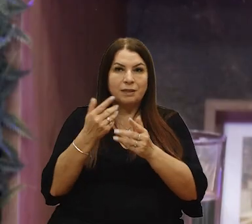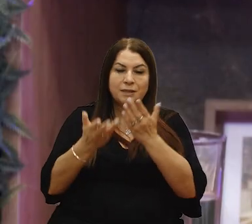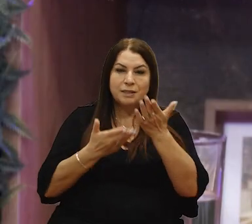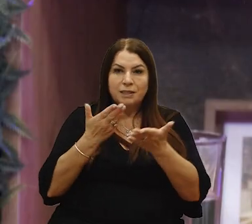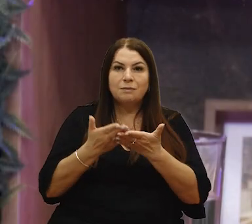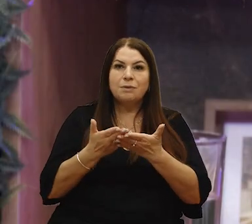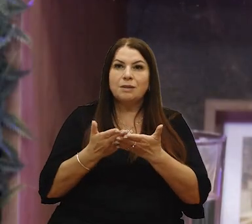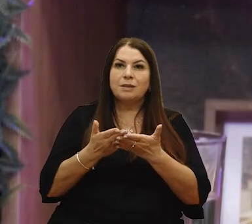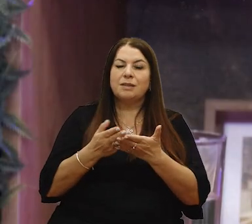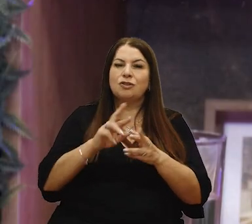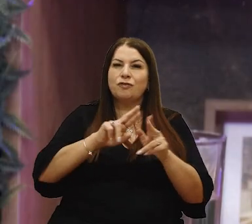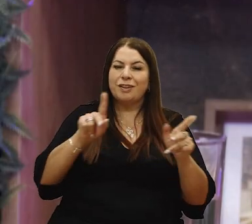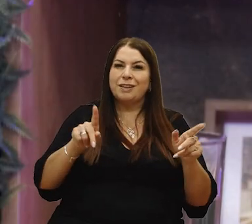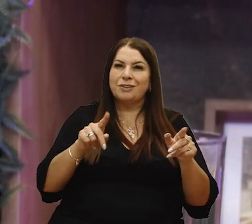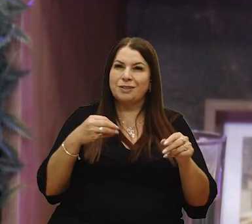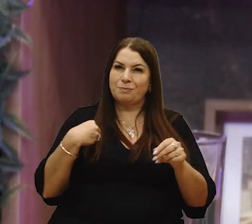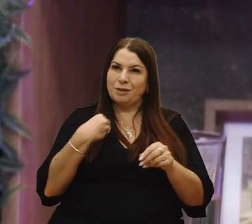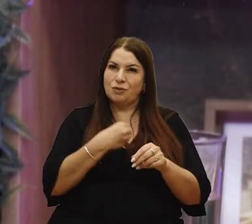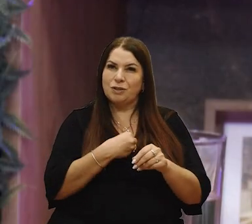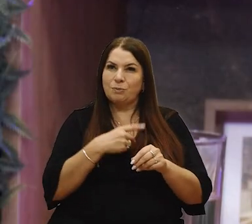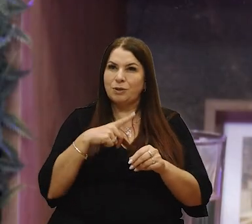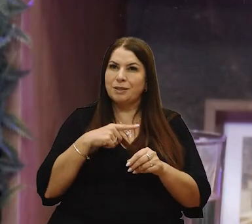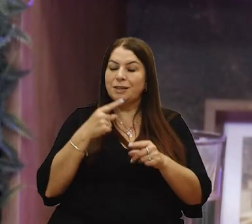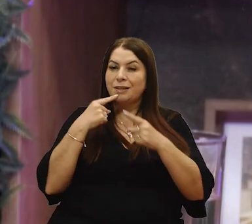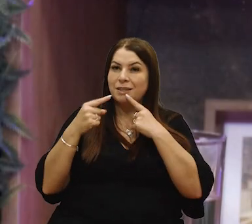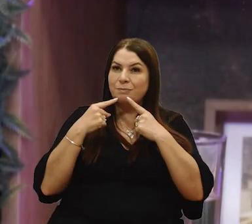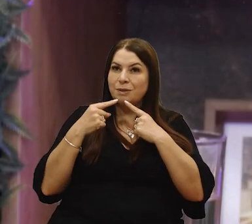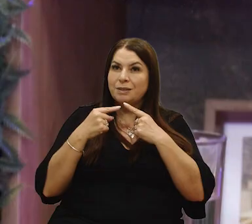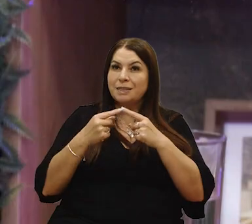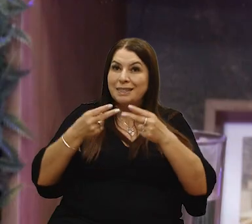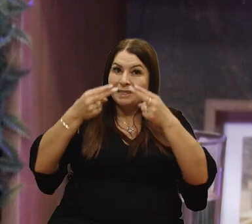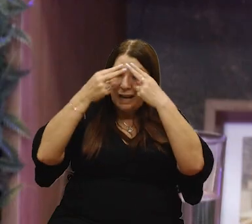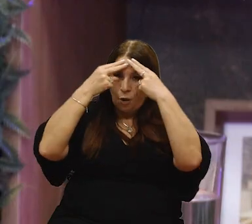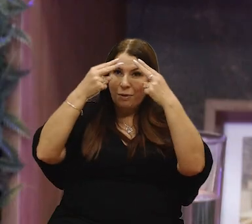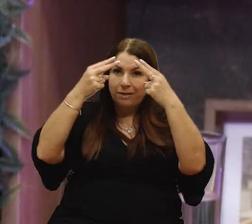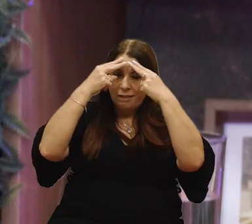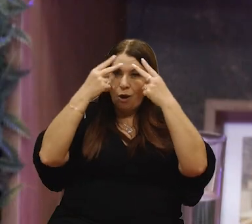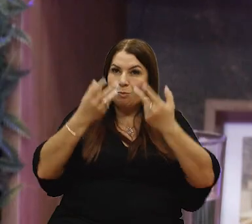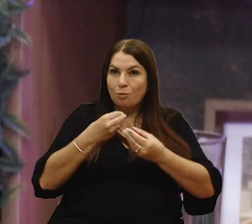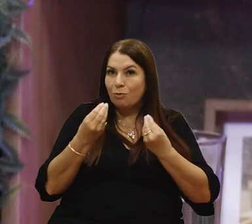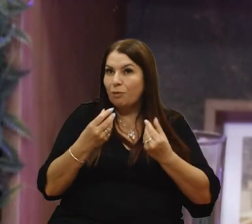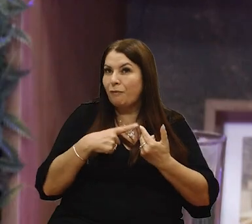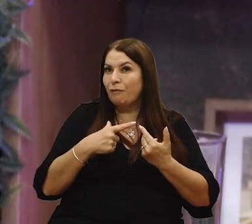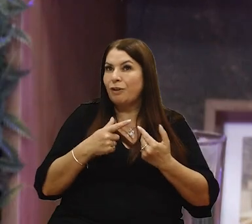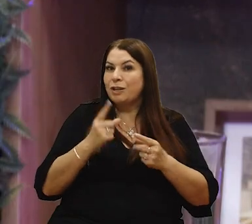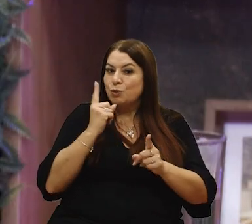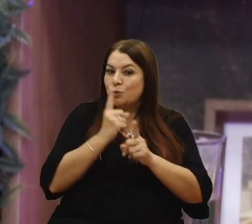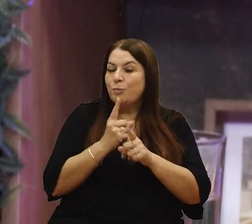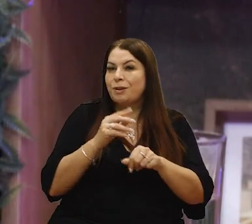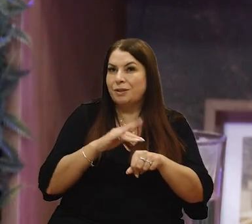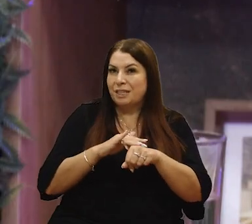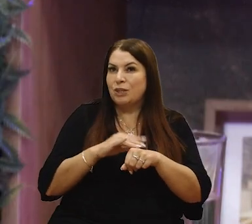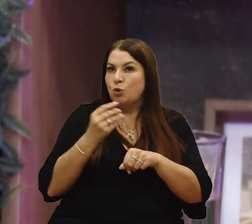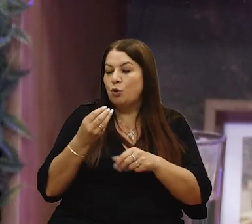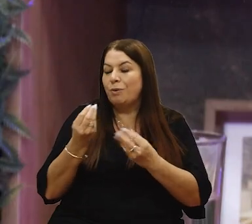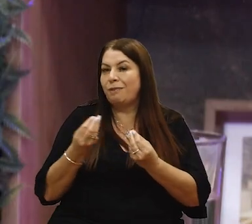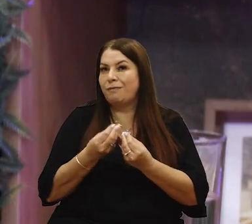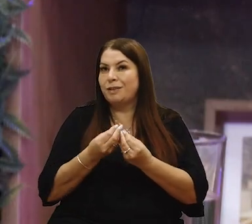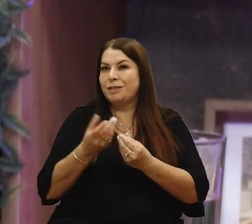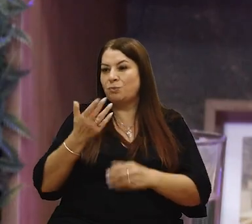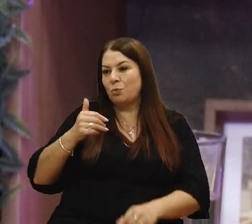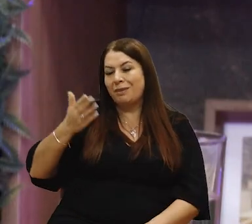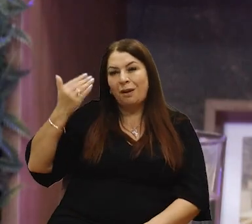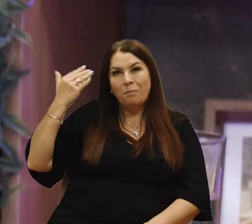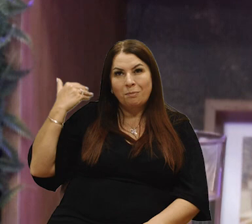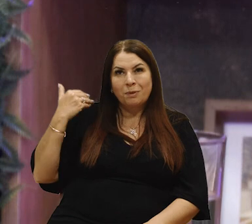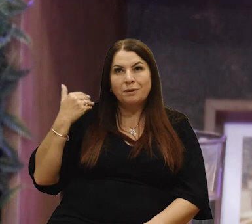com a gente nesse atendimento multidisciplinar, porque elas chegam com bastante queixas e bastante traumas, né? De como que foi receber o diagnóstico,